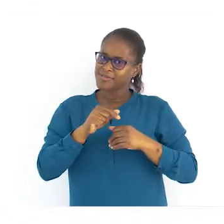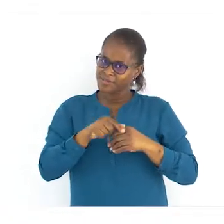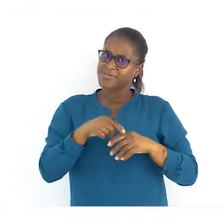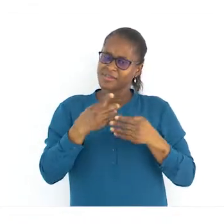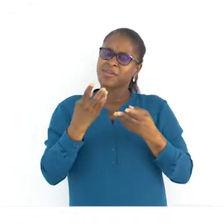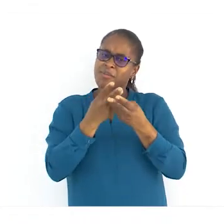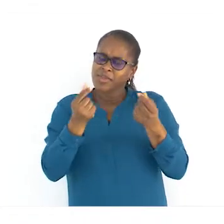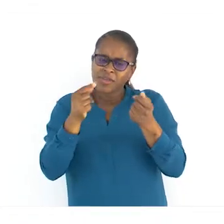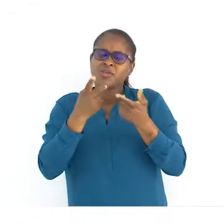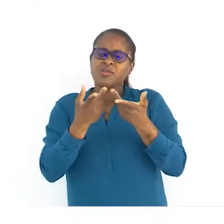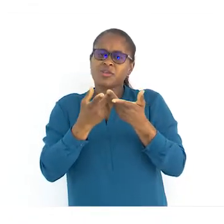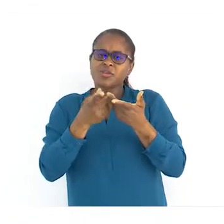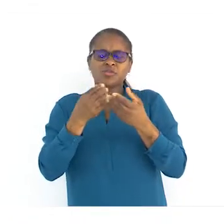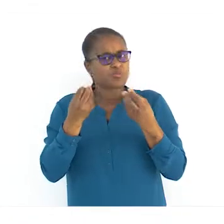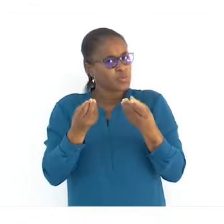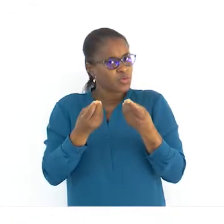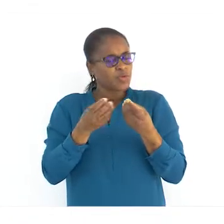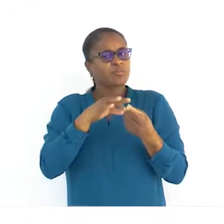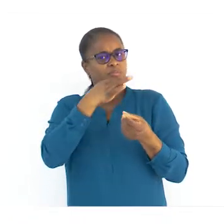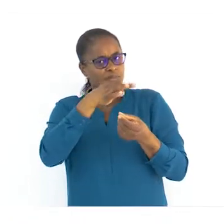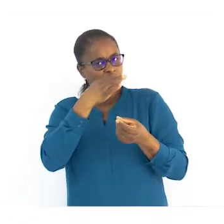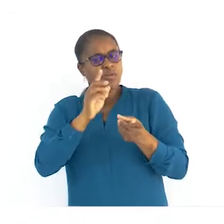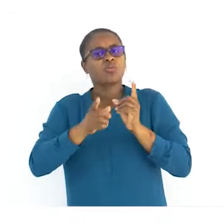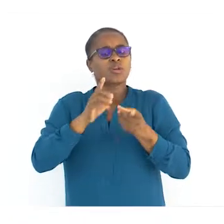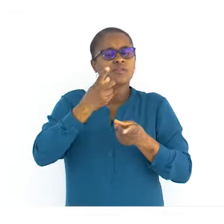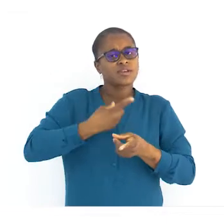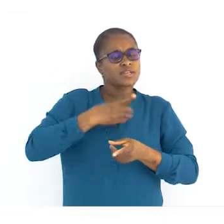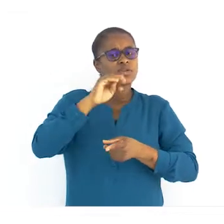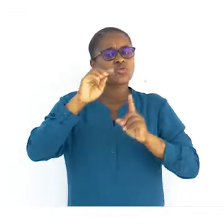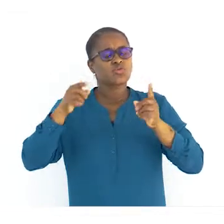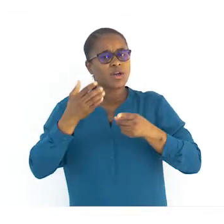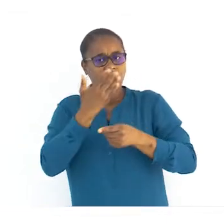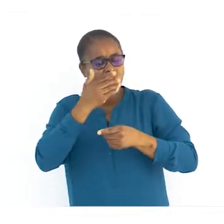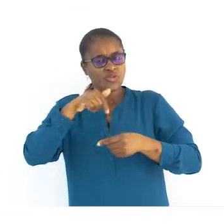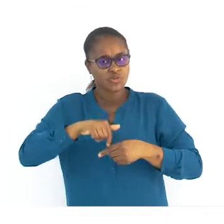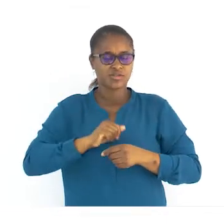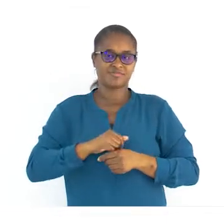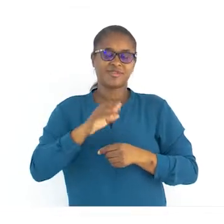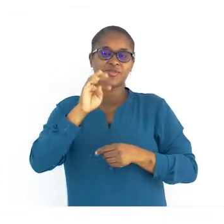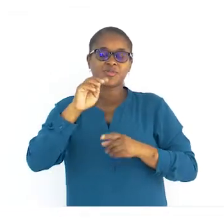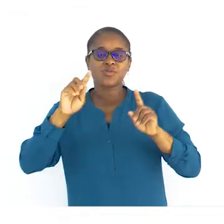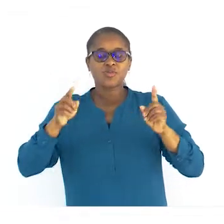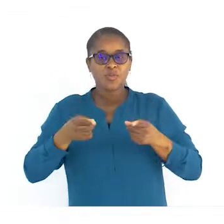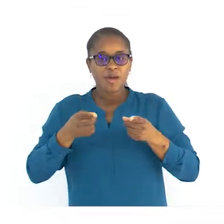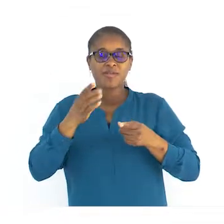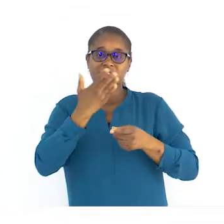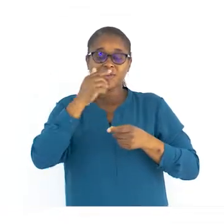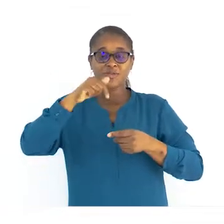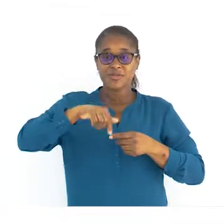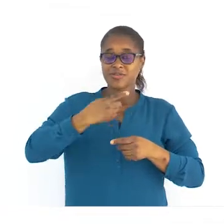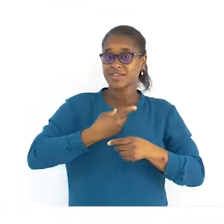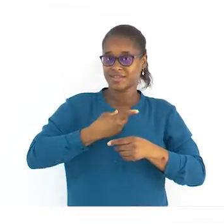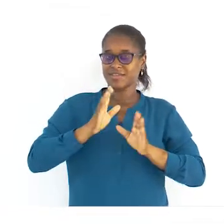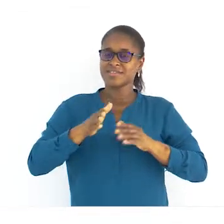suficientes para me dizer o que é que vai ser o nosso sumário da aula de hoje, não é? Então, o sumário da aula de hoje vai ser,